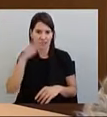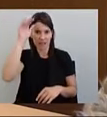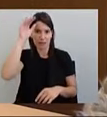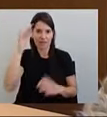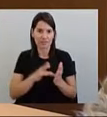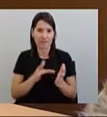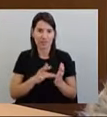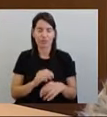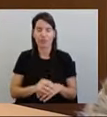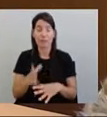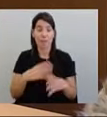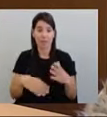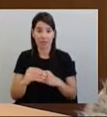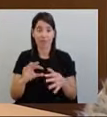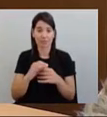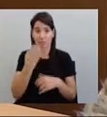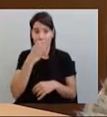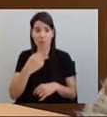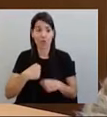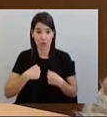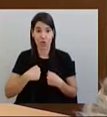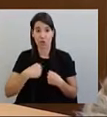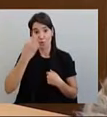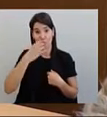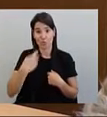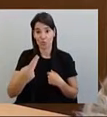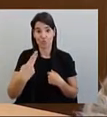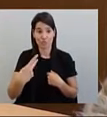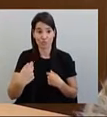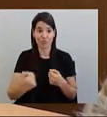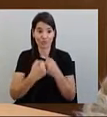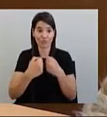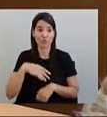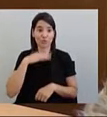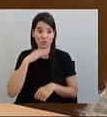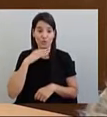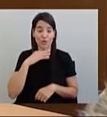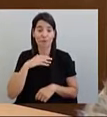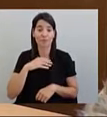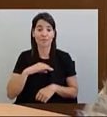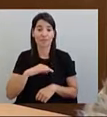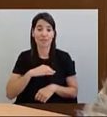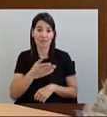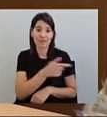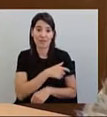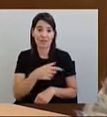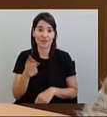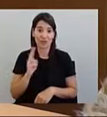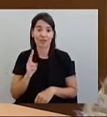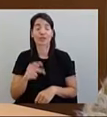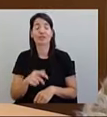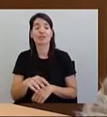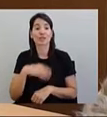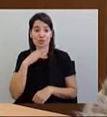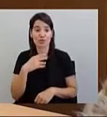de metáforas suínas, se eu sou um porco com quem o Sr. Deputado se suja, o Sr. Vereador se suja, eu acho que o Sr. Vereador está a